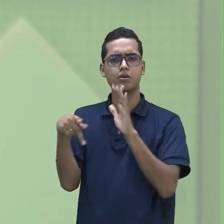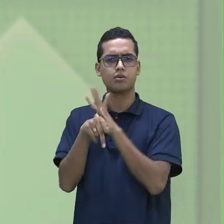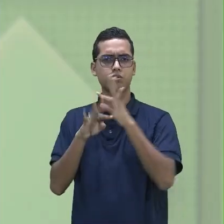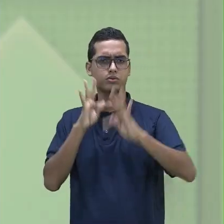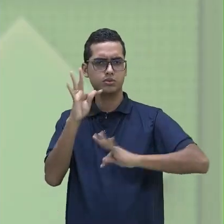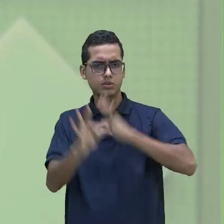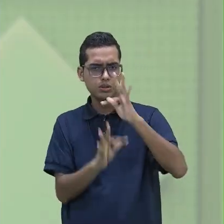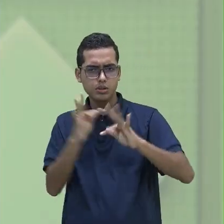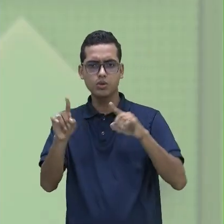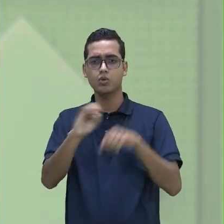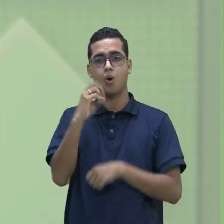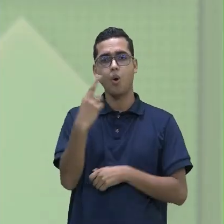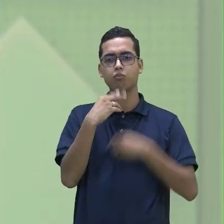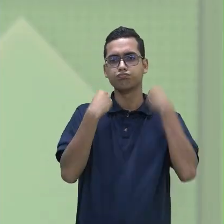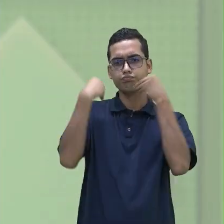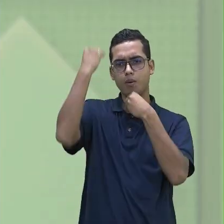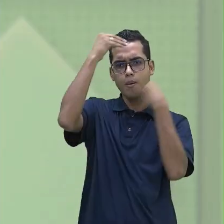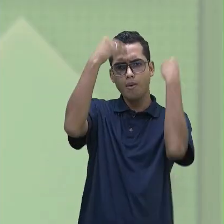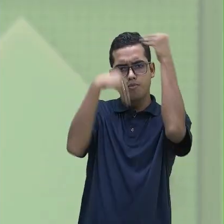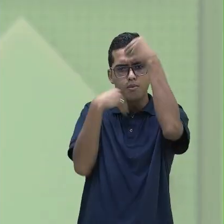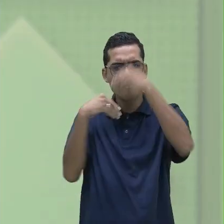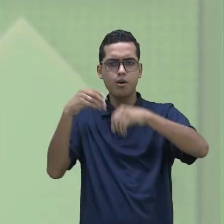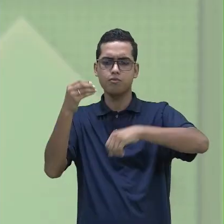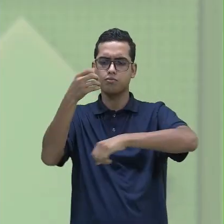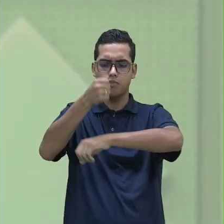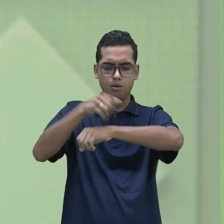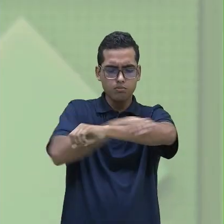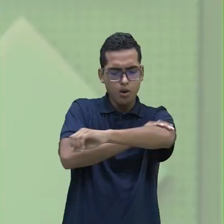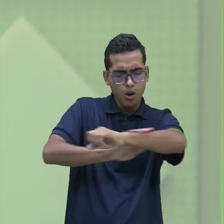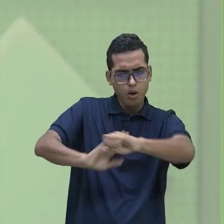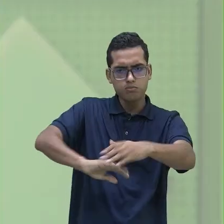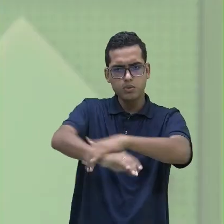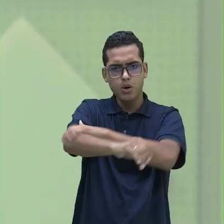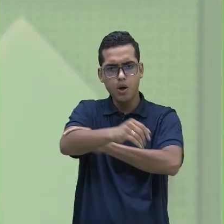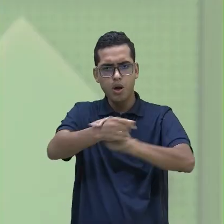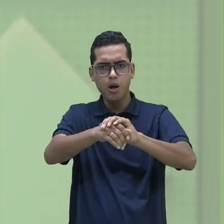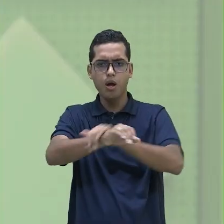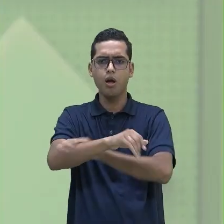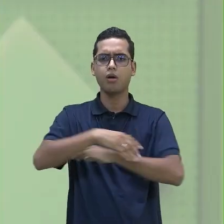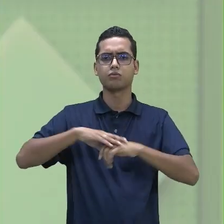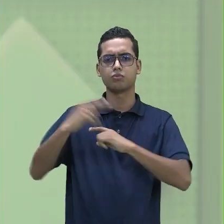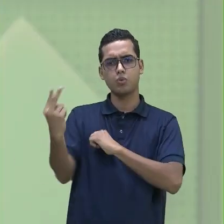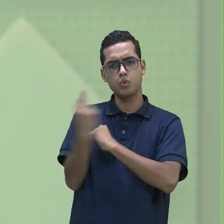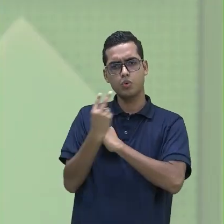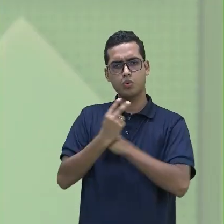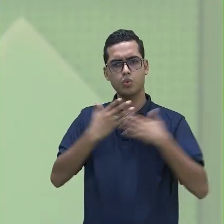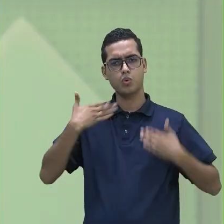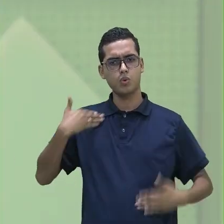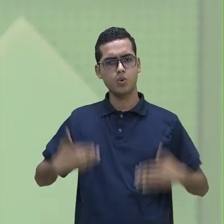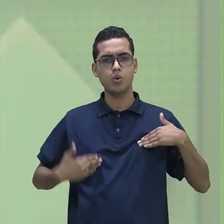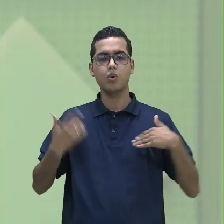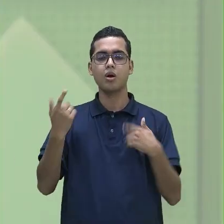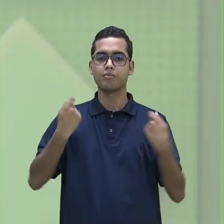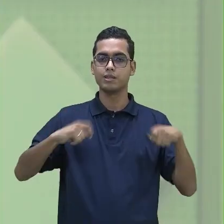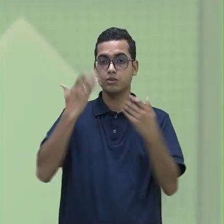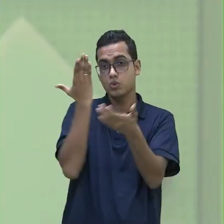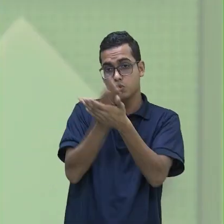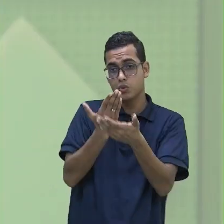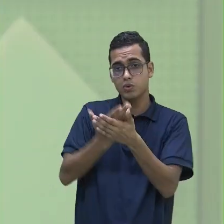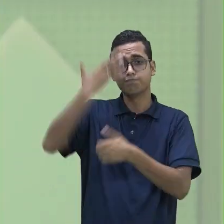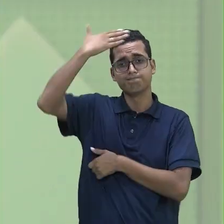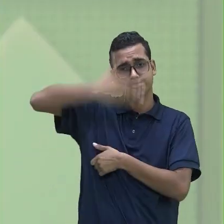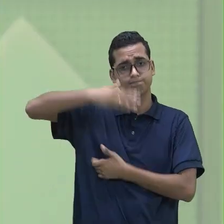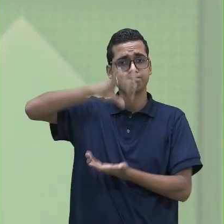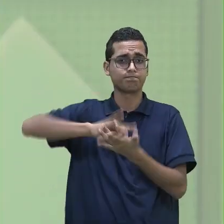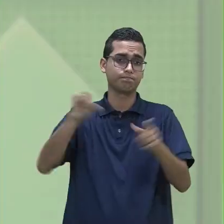ou fitocosméticas, né? Aí já precisam de outros estudos que possam comprovar, né, a